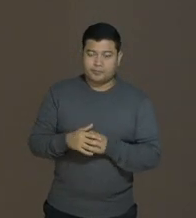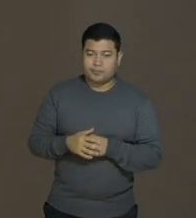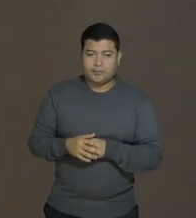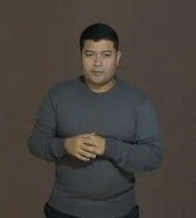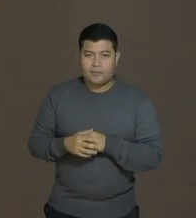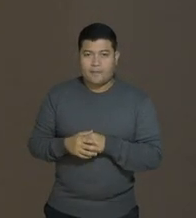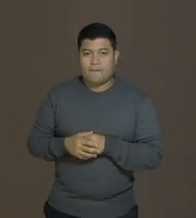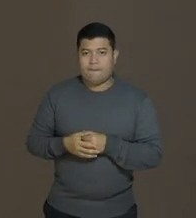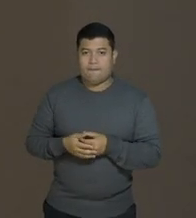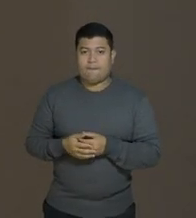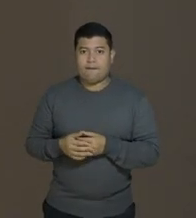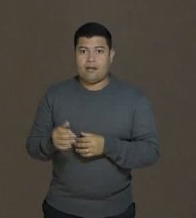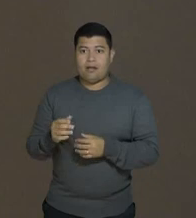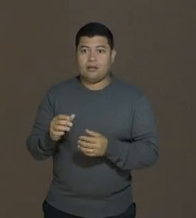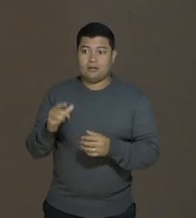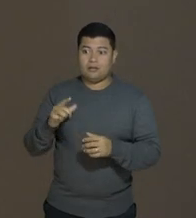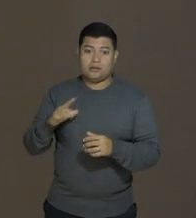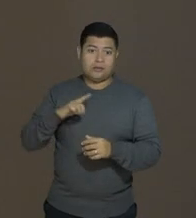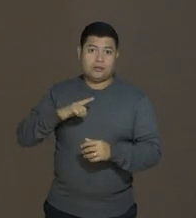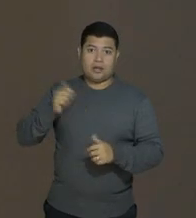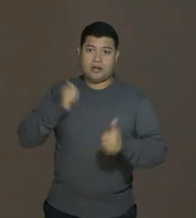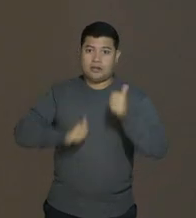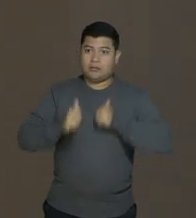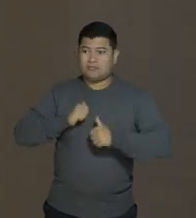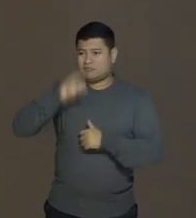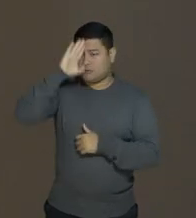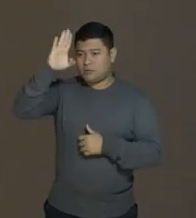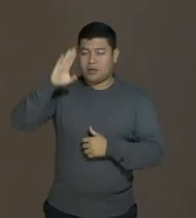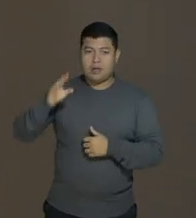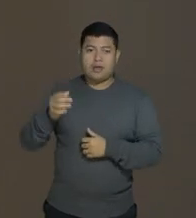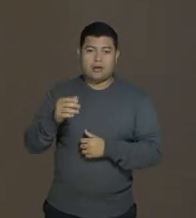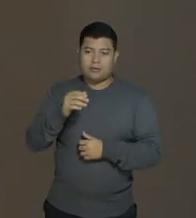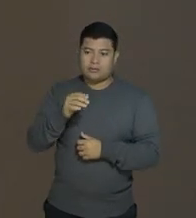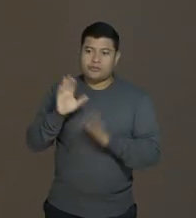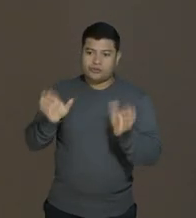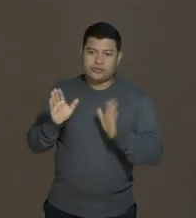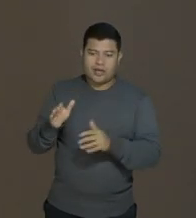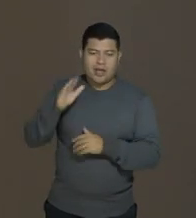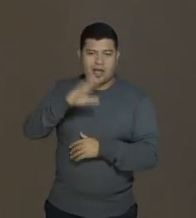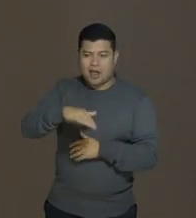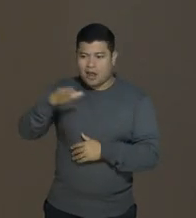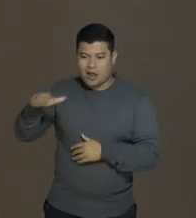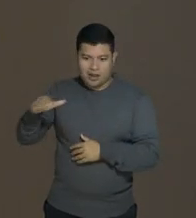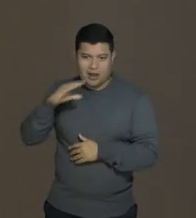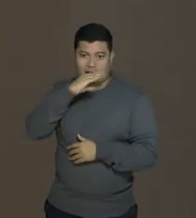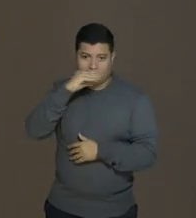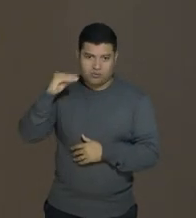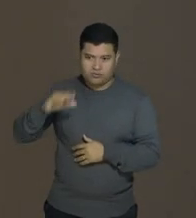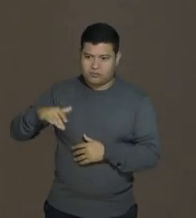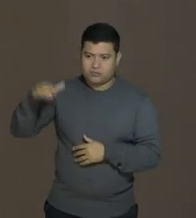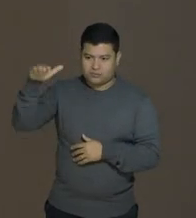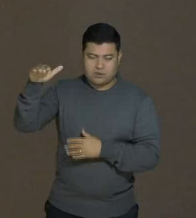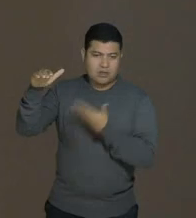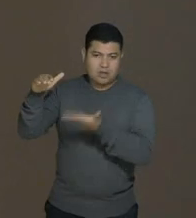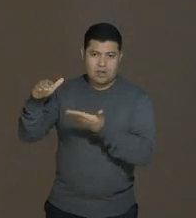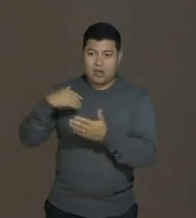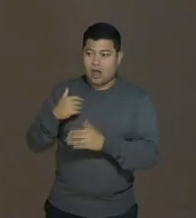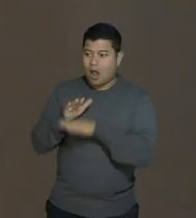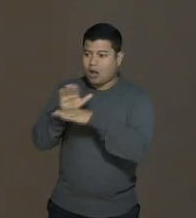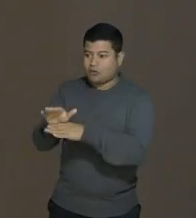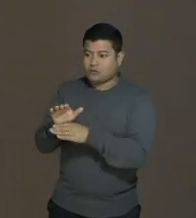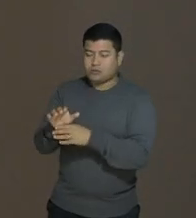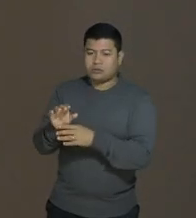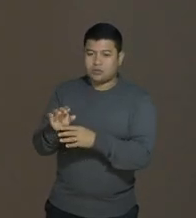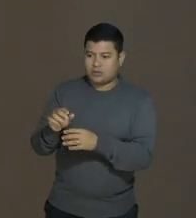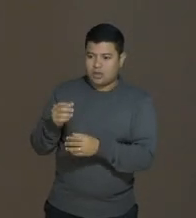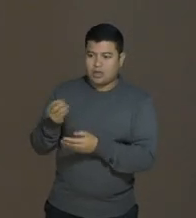as ansiedades que temos, principalmente em adultos, tem muito isso. Você tratar só o TDAH não resolve. Você tem que tratar o TDAH